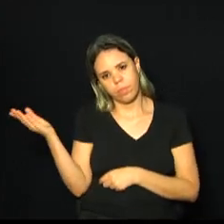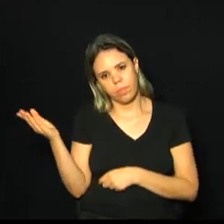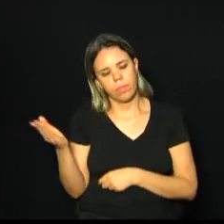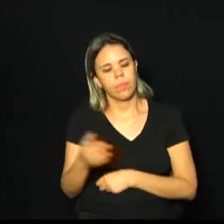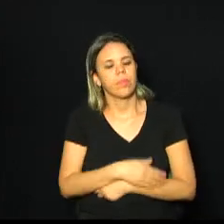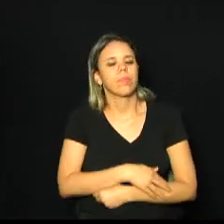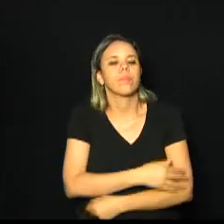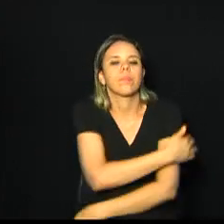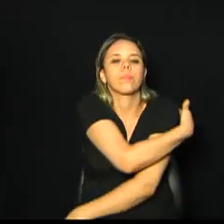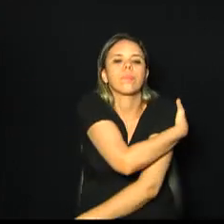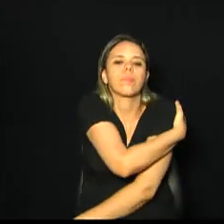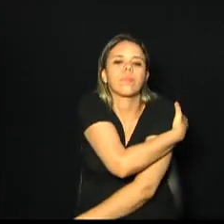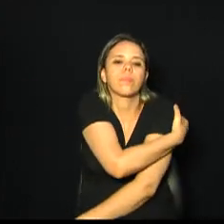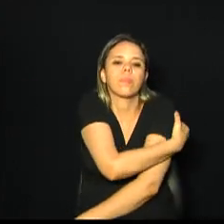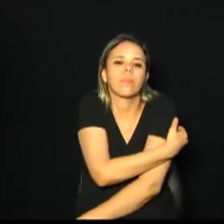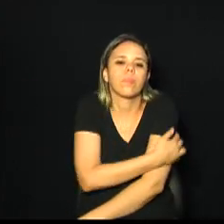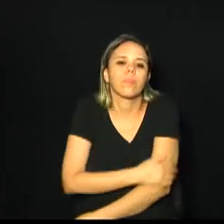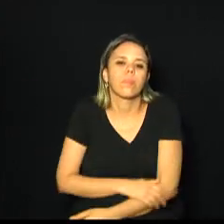sistêmica